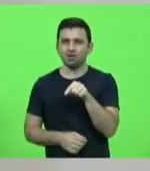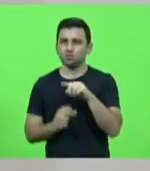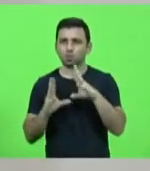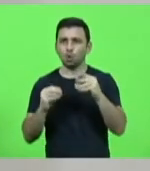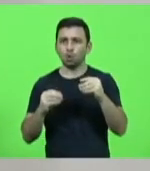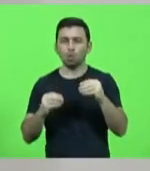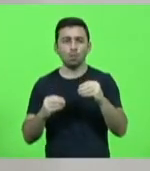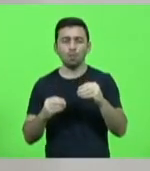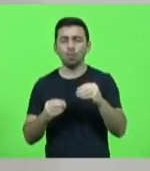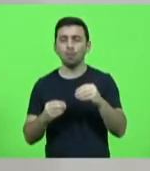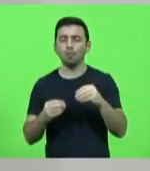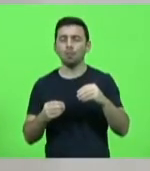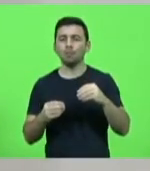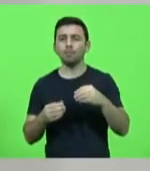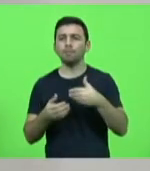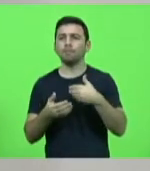medo.